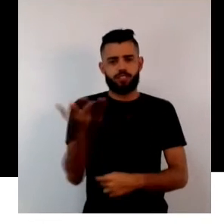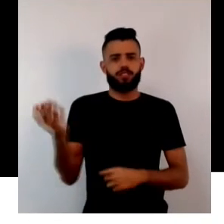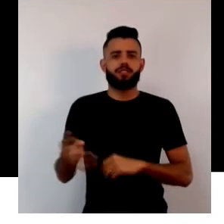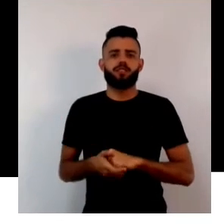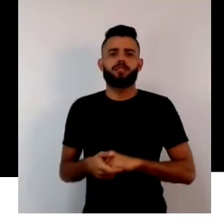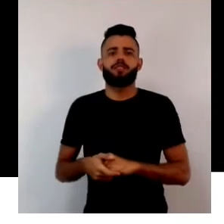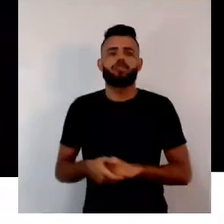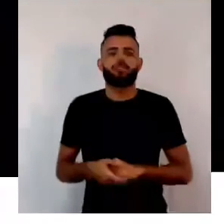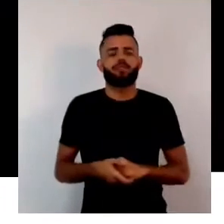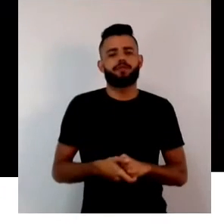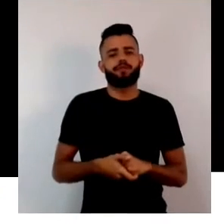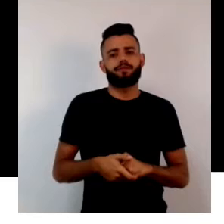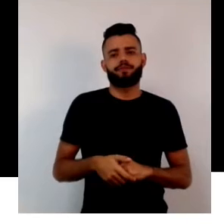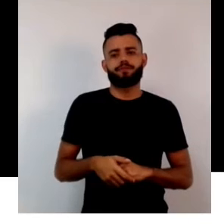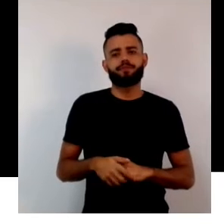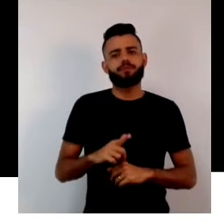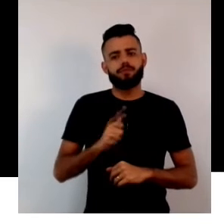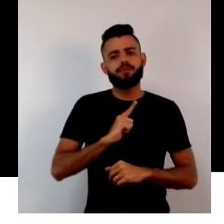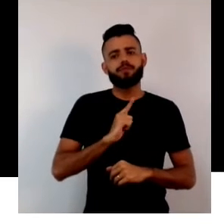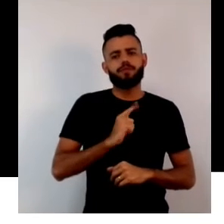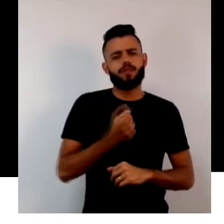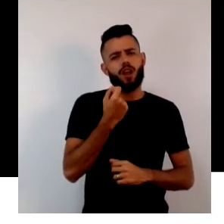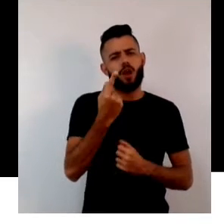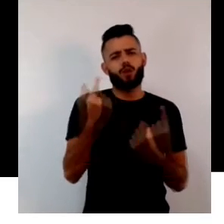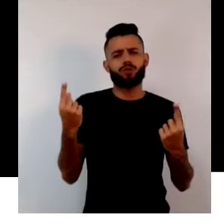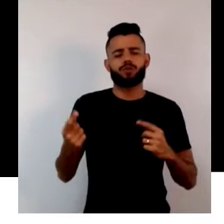Eloá. Muito obrigada pelo convite.